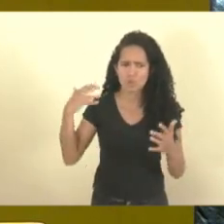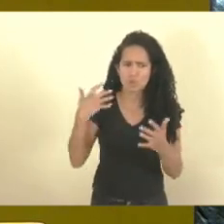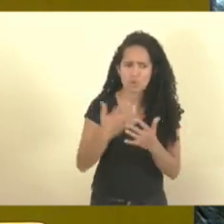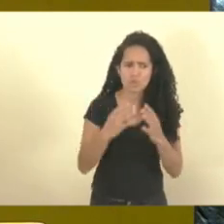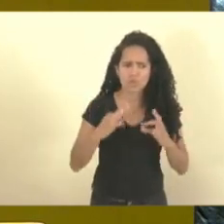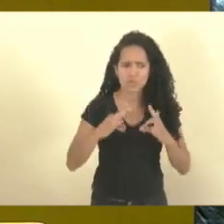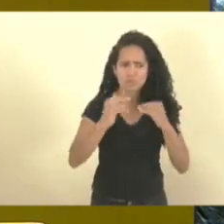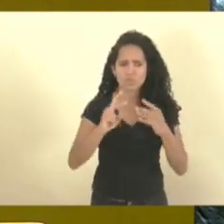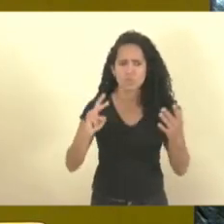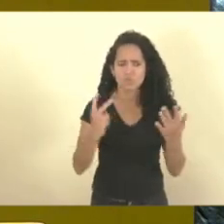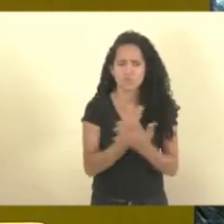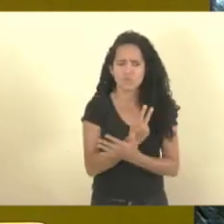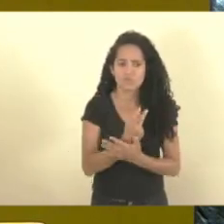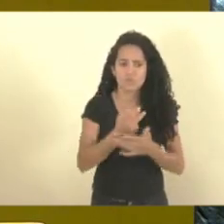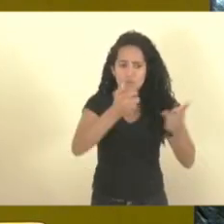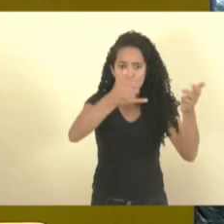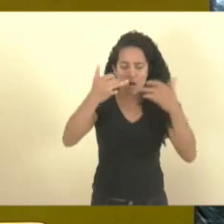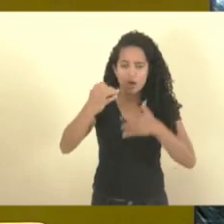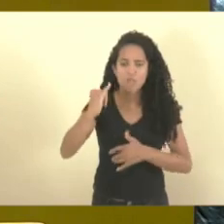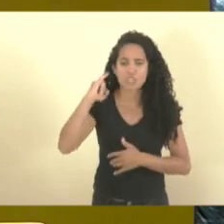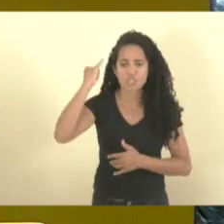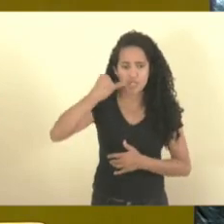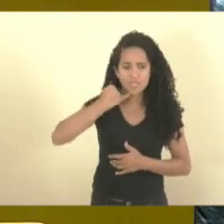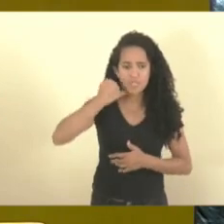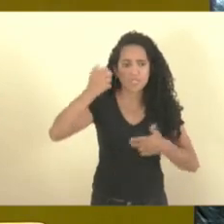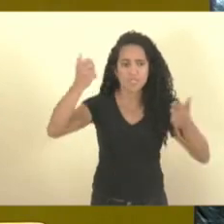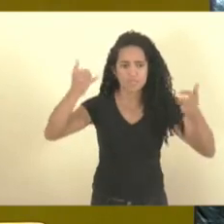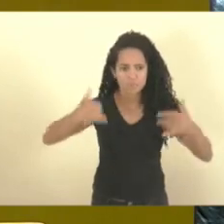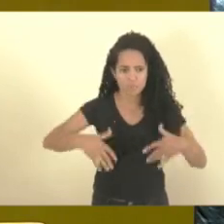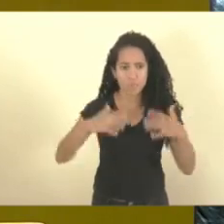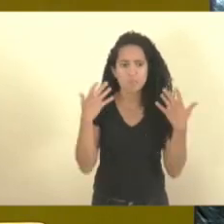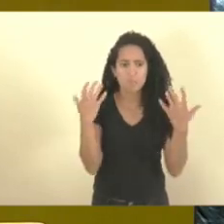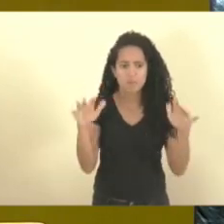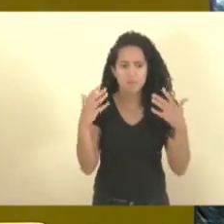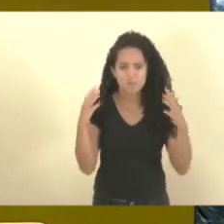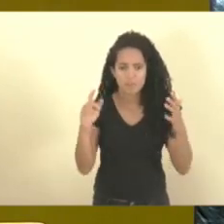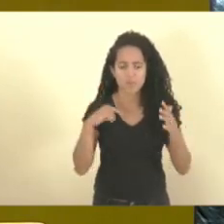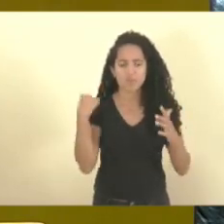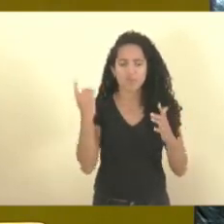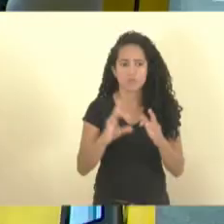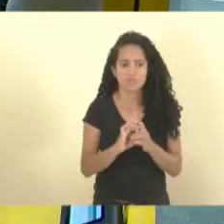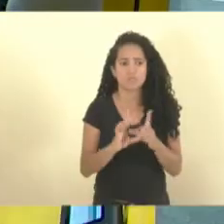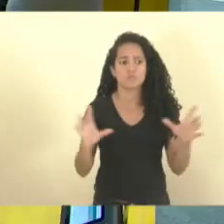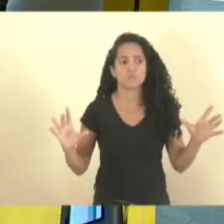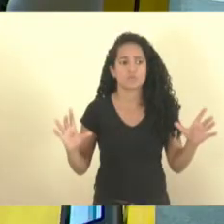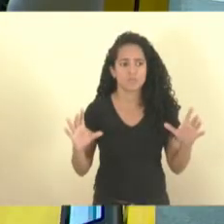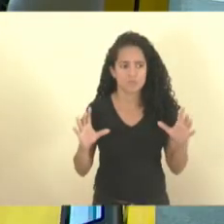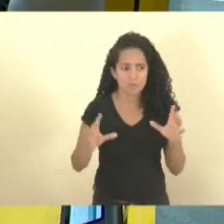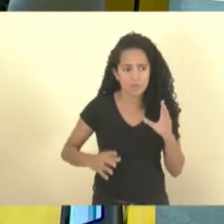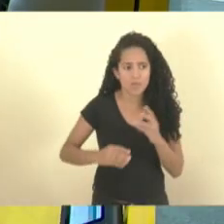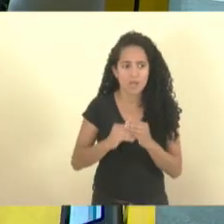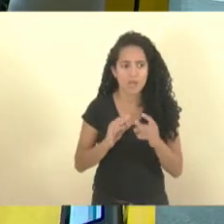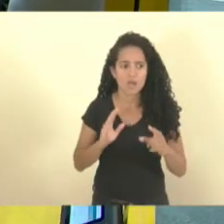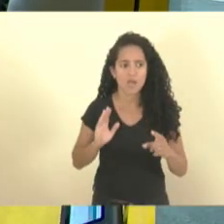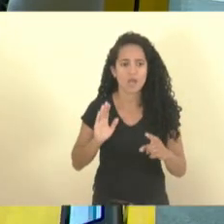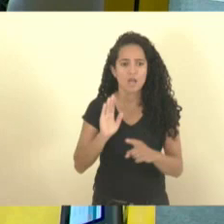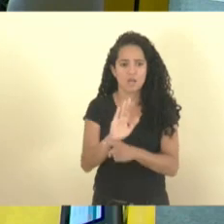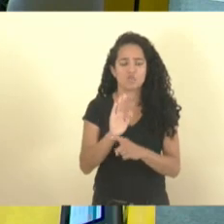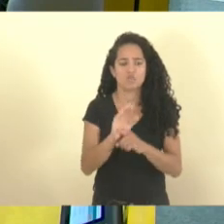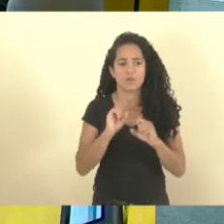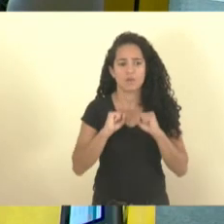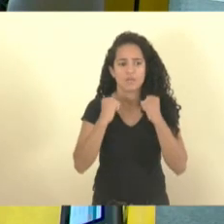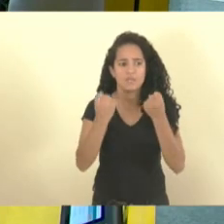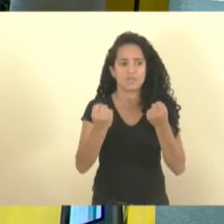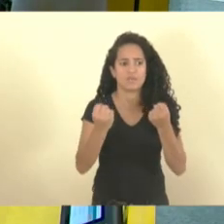relato pela deputada Janete. Então, parabéns, deputada, e dizer que nós estamos à disposição para somar nessa batalha em defesa